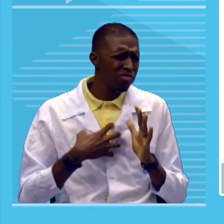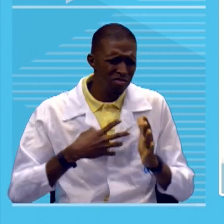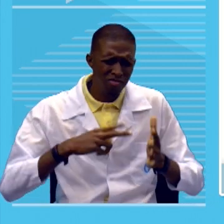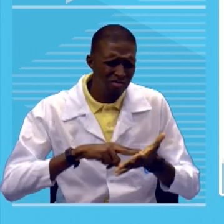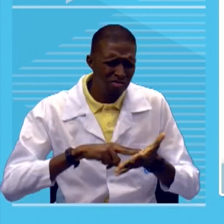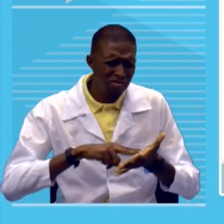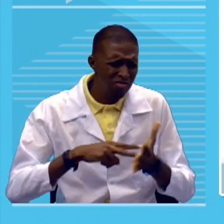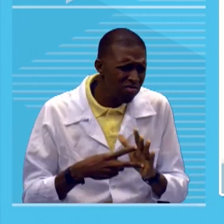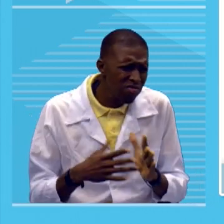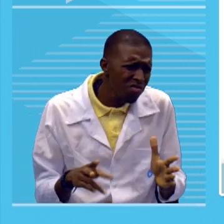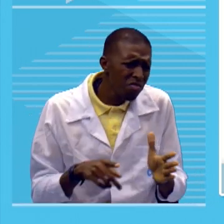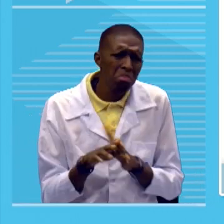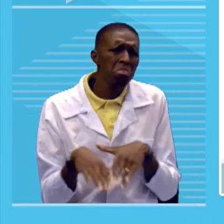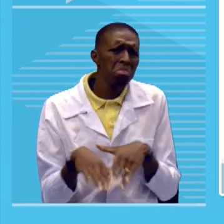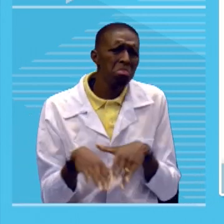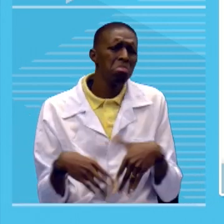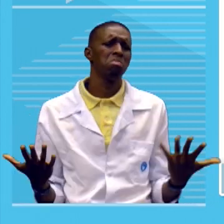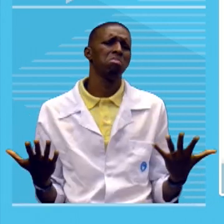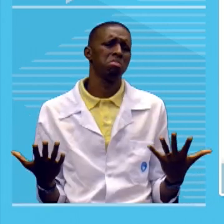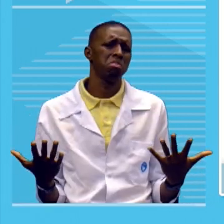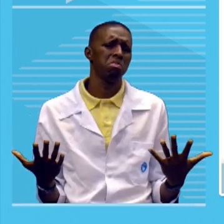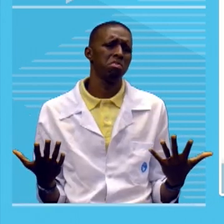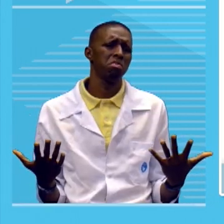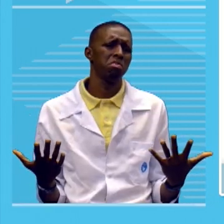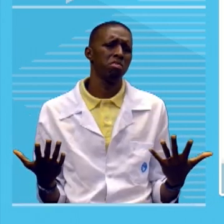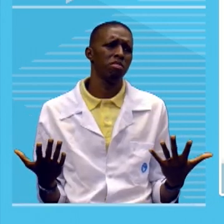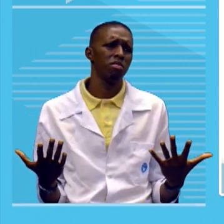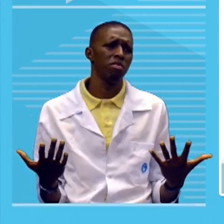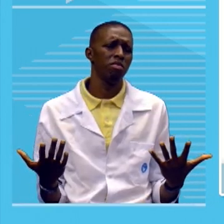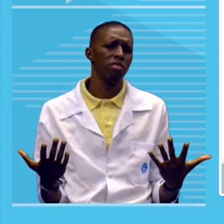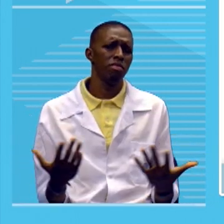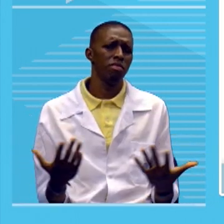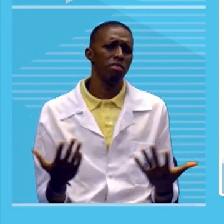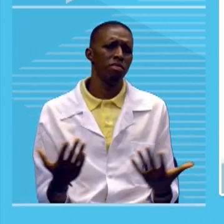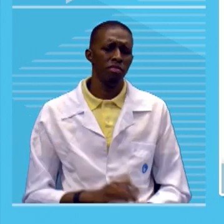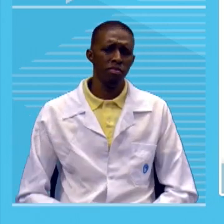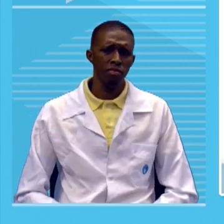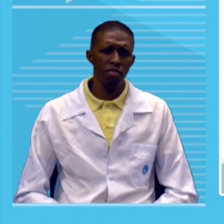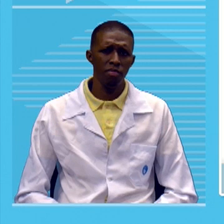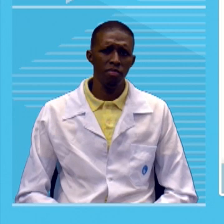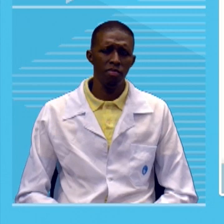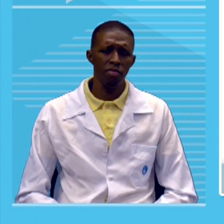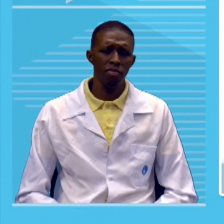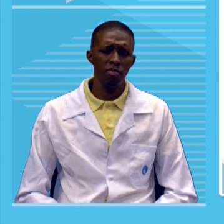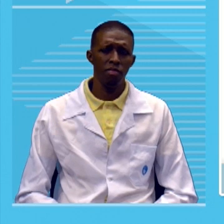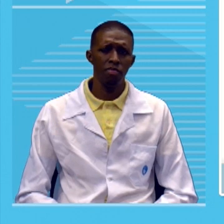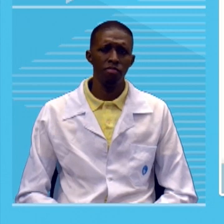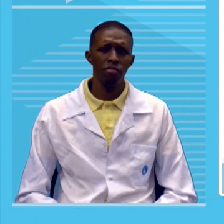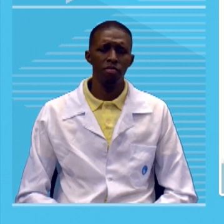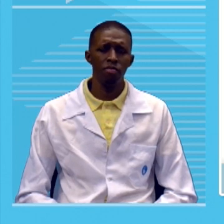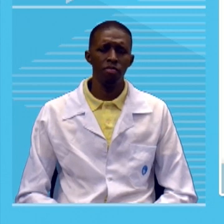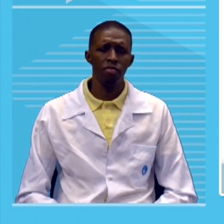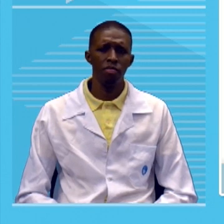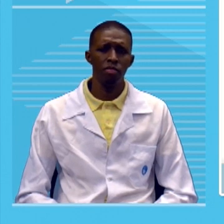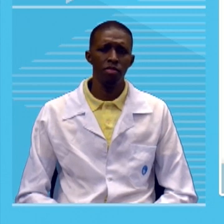Desse jeito aí, João toma banho e sua mãe diz ele quer o banho frio.